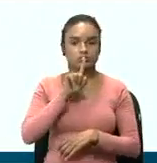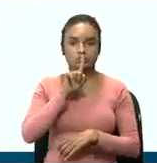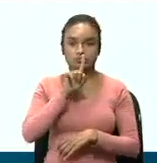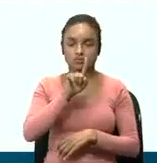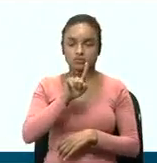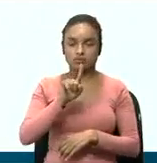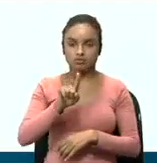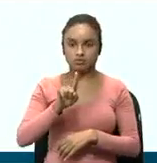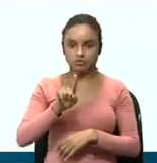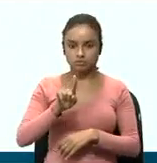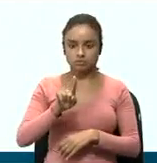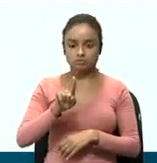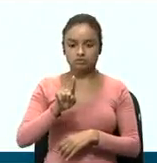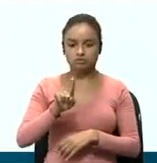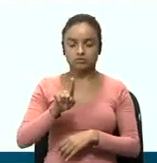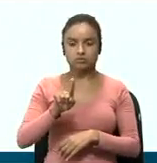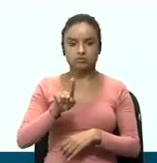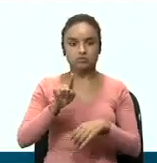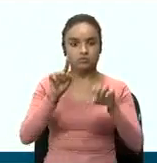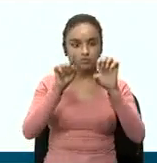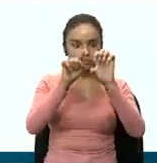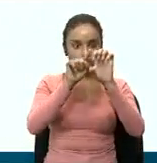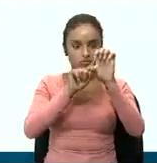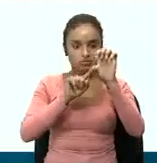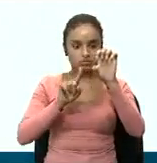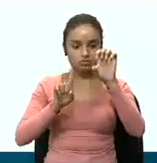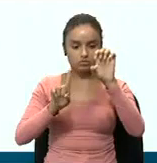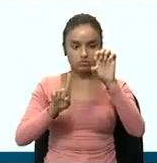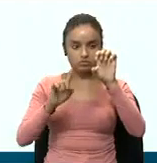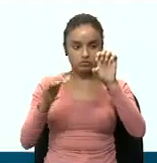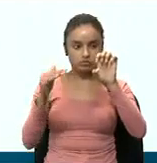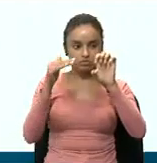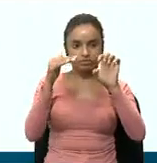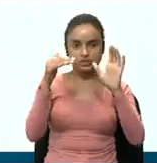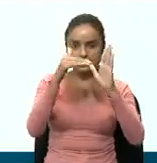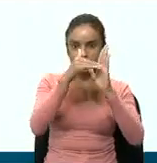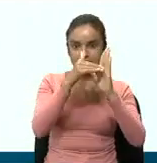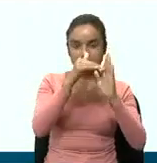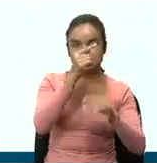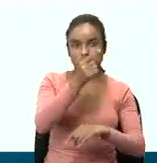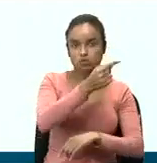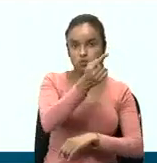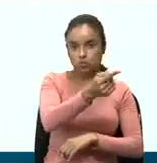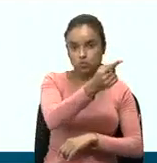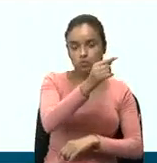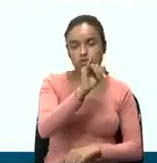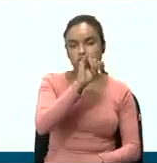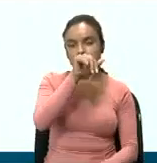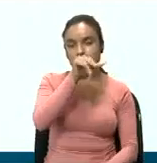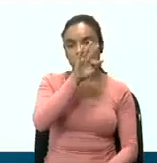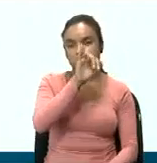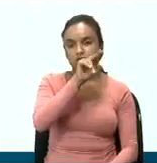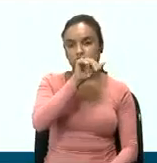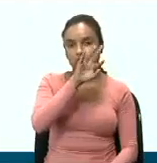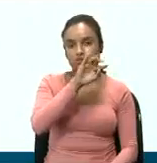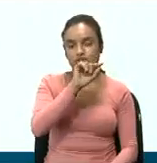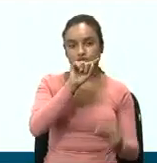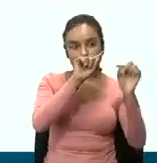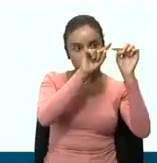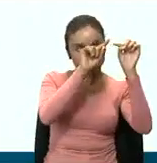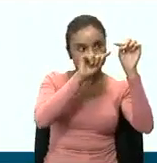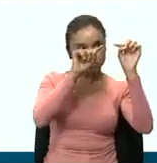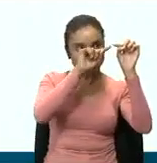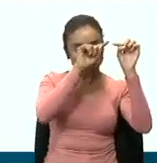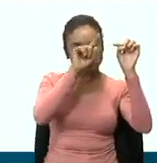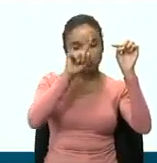infinito, de 1 quarto que multiplica menos